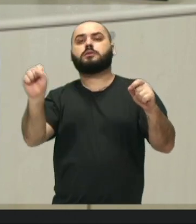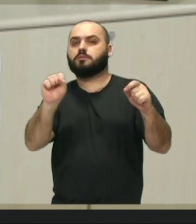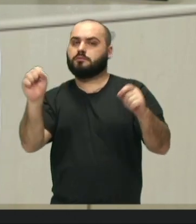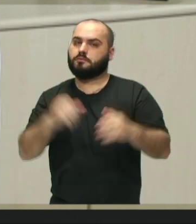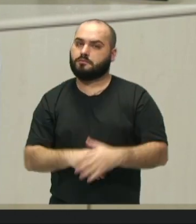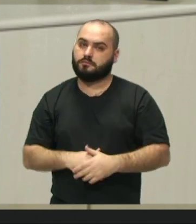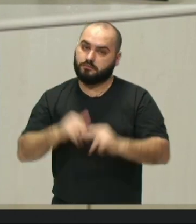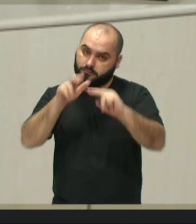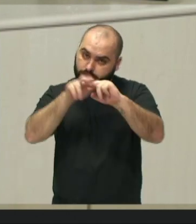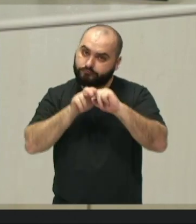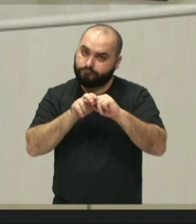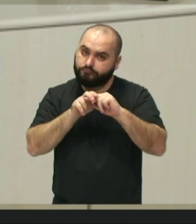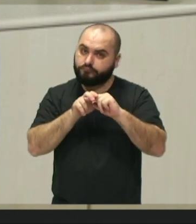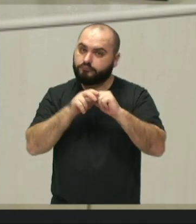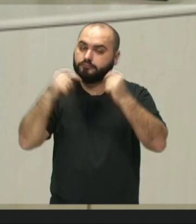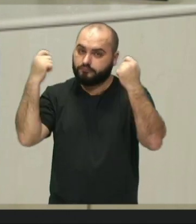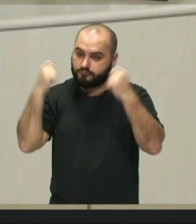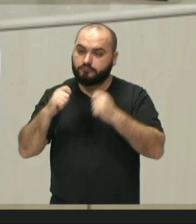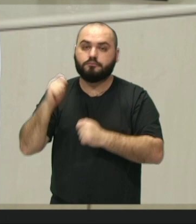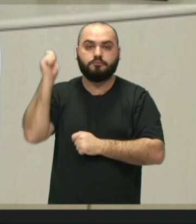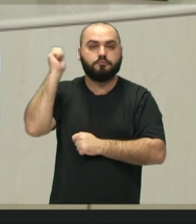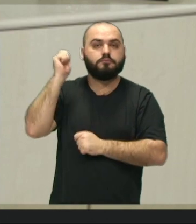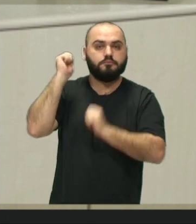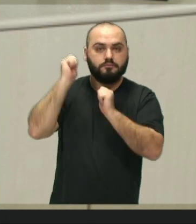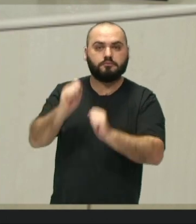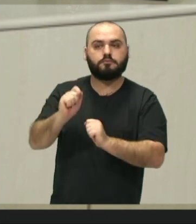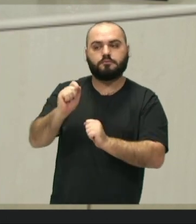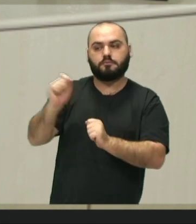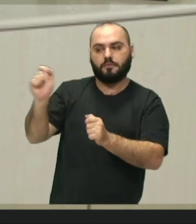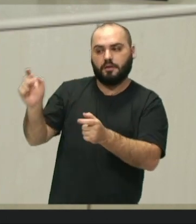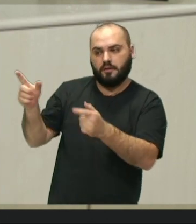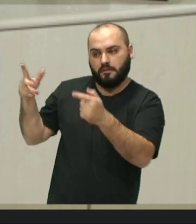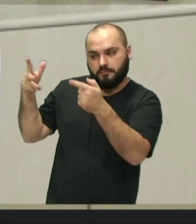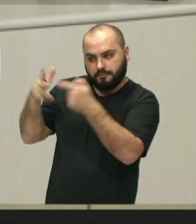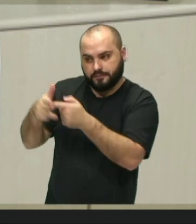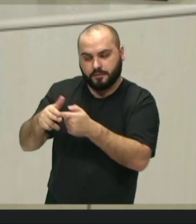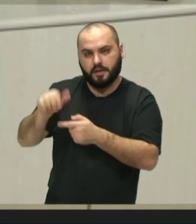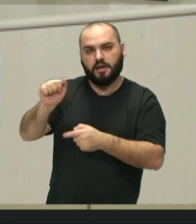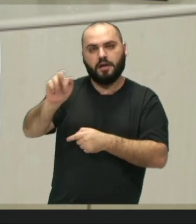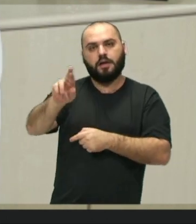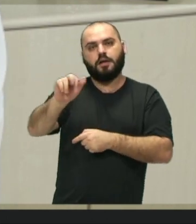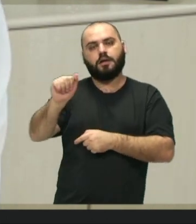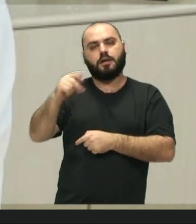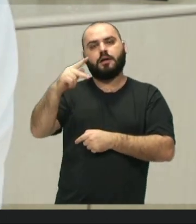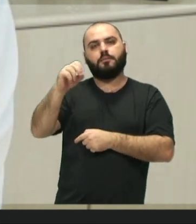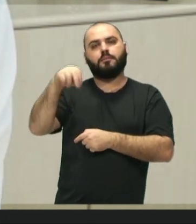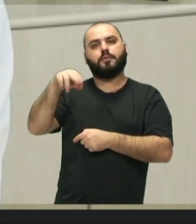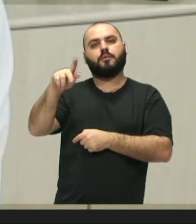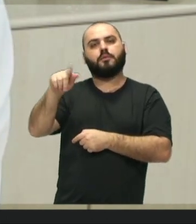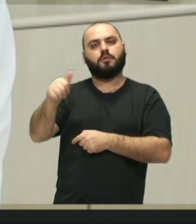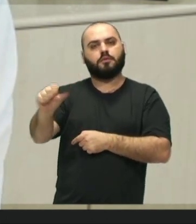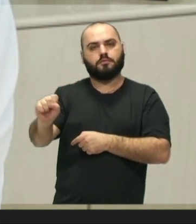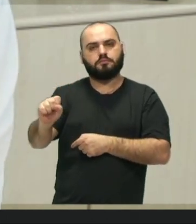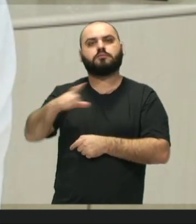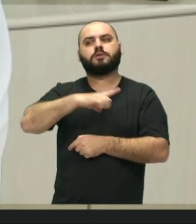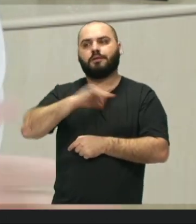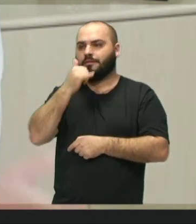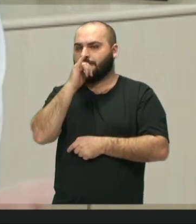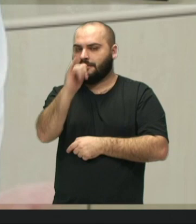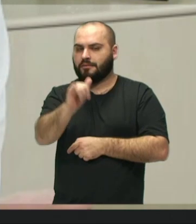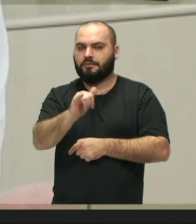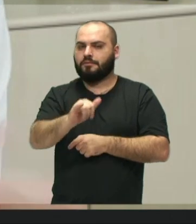a possibilidade de desativar a Arapongas, porque ela acabaria perdendo o objeto. A gente tem hoje um custo de energia elétrica